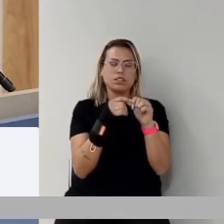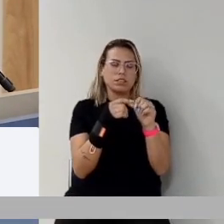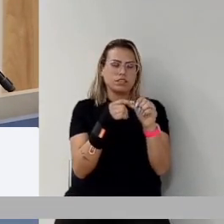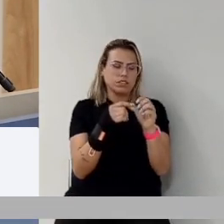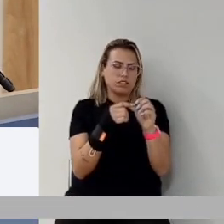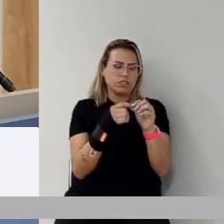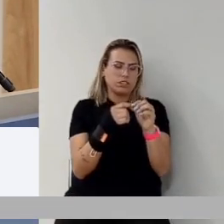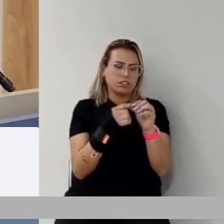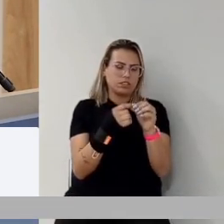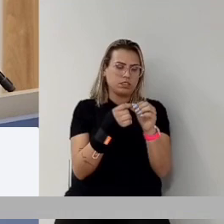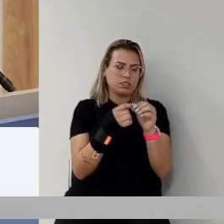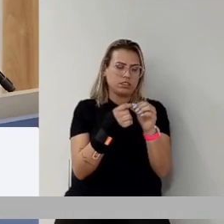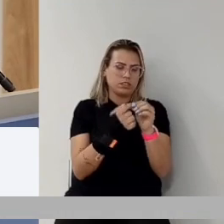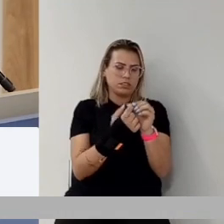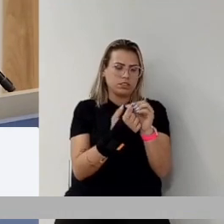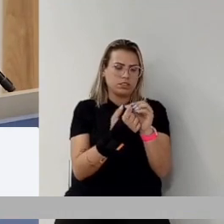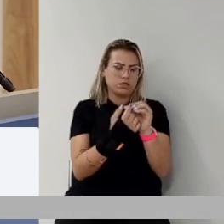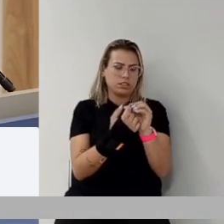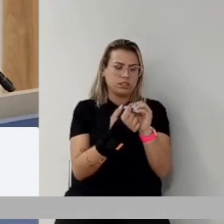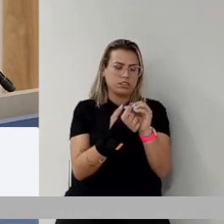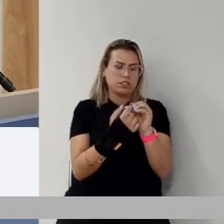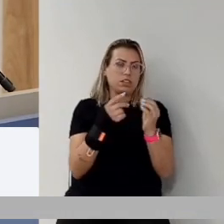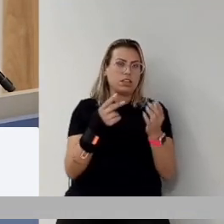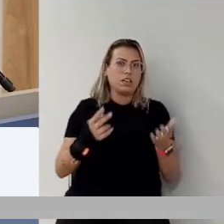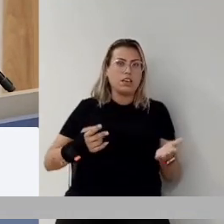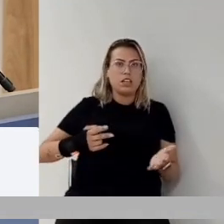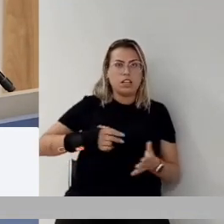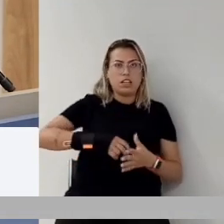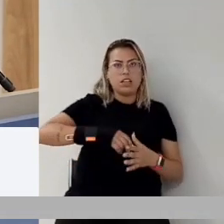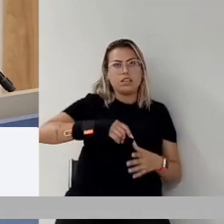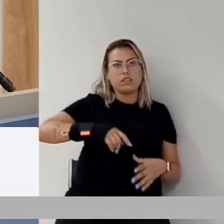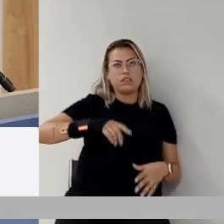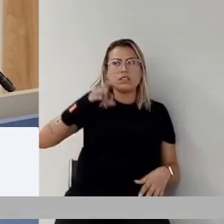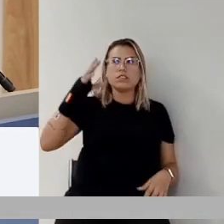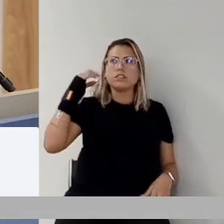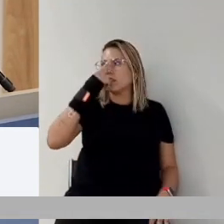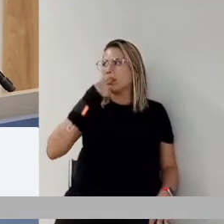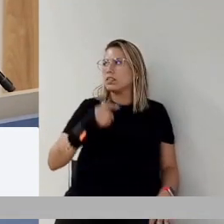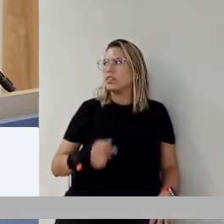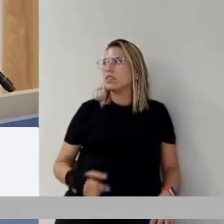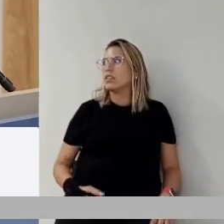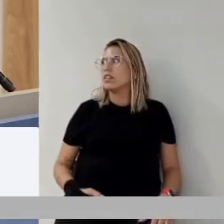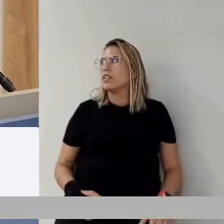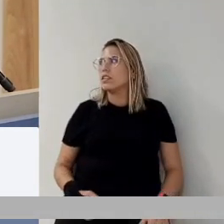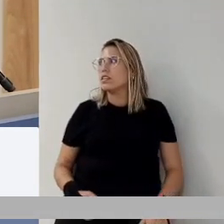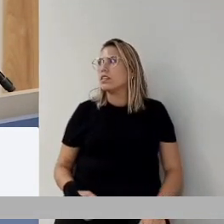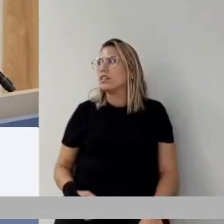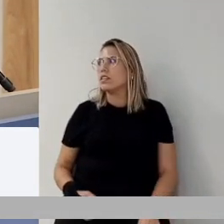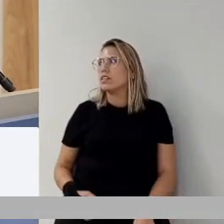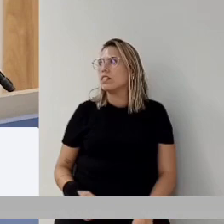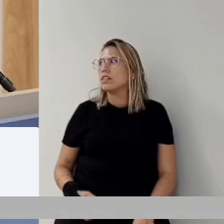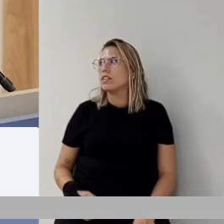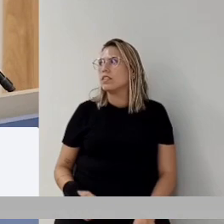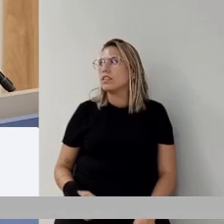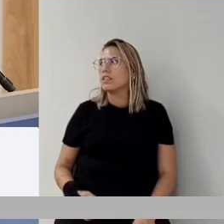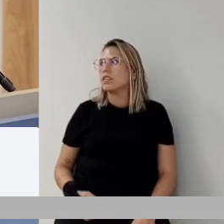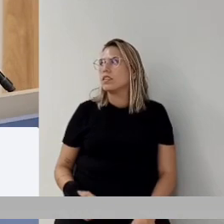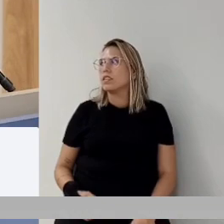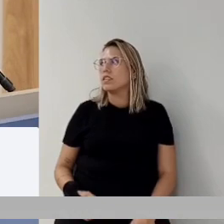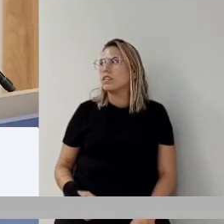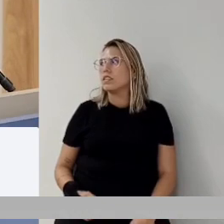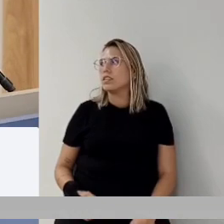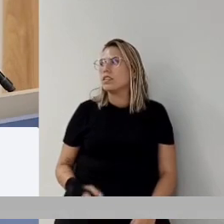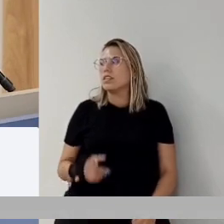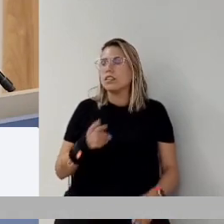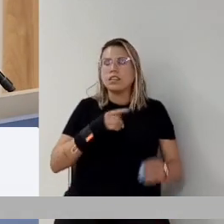abertas aqui você tem vez aqui a gente escuta e interessante